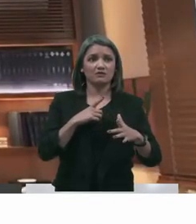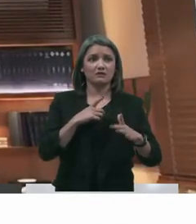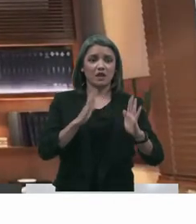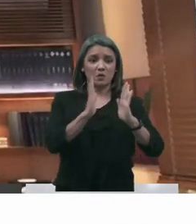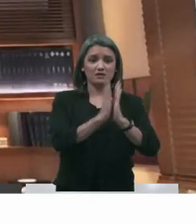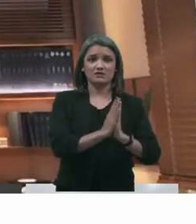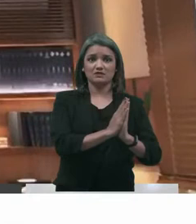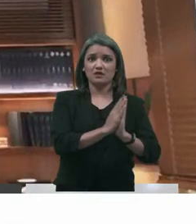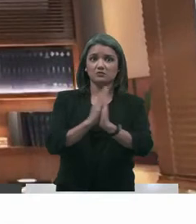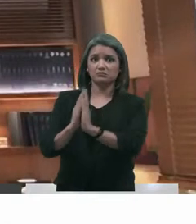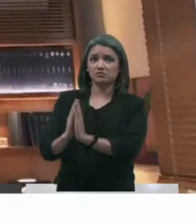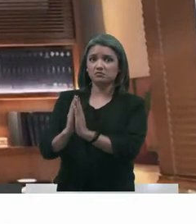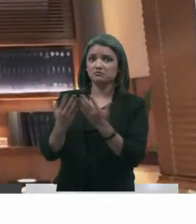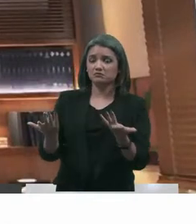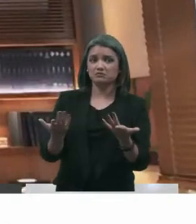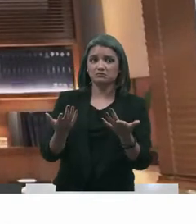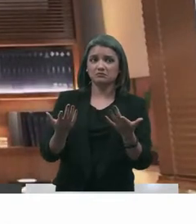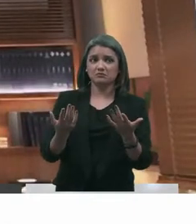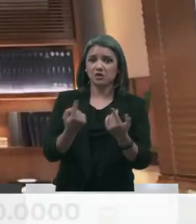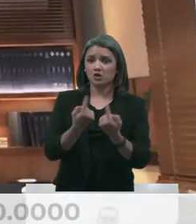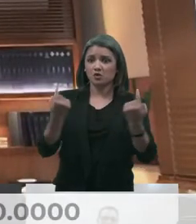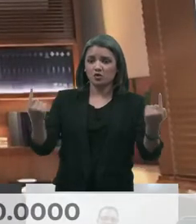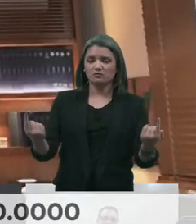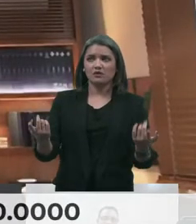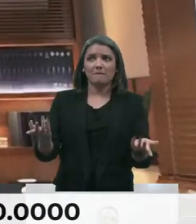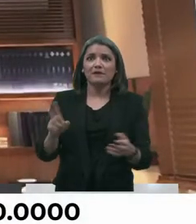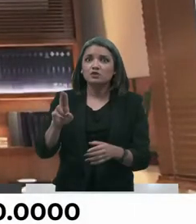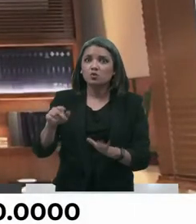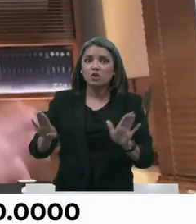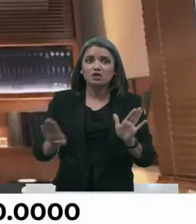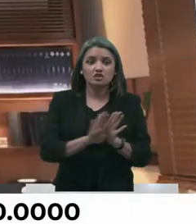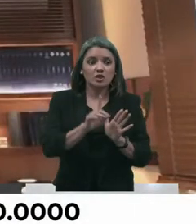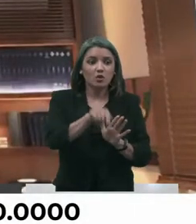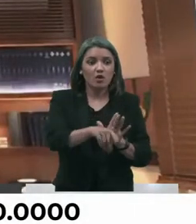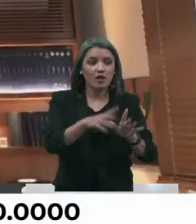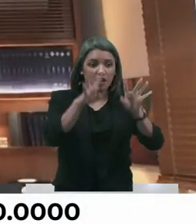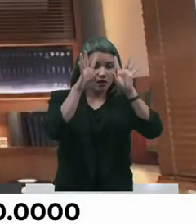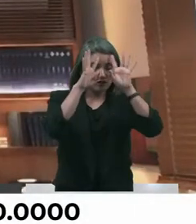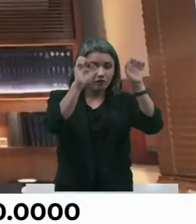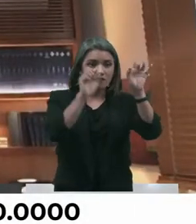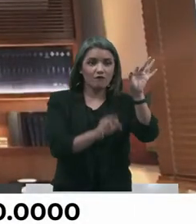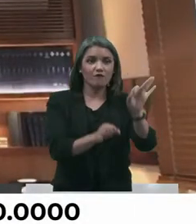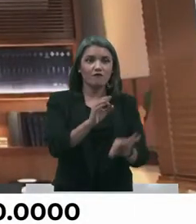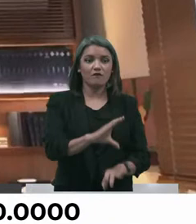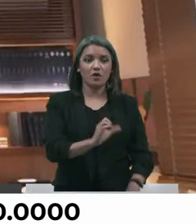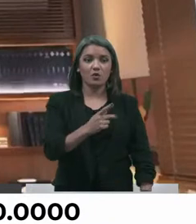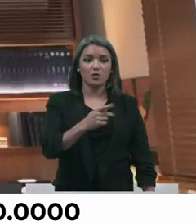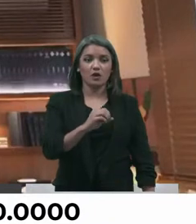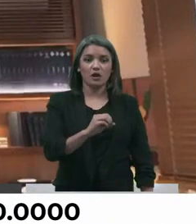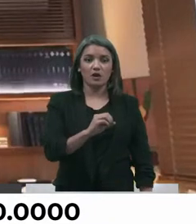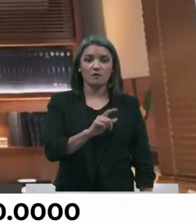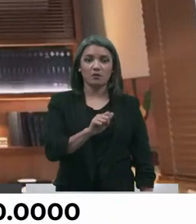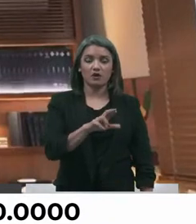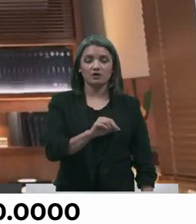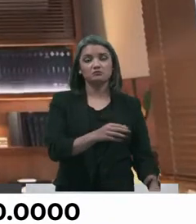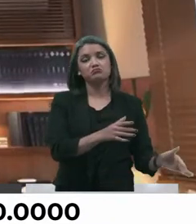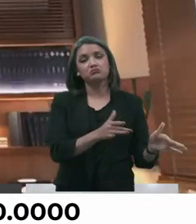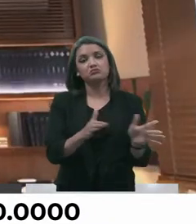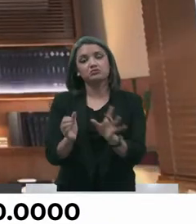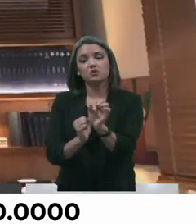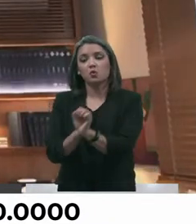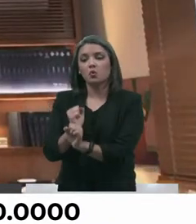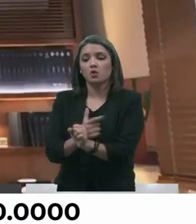nunca chegou ao local de destino, que seria o Fórum de Campo Grande. Anos depois, em